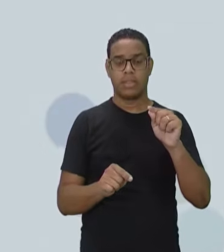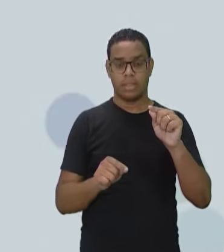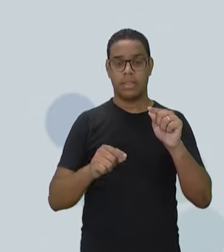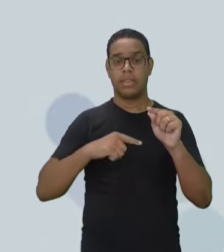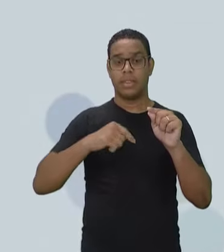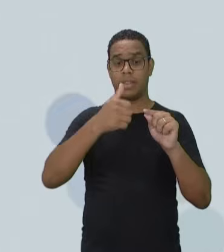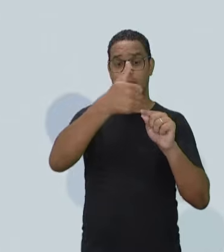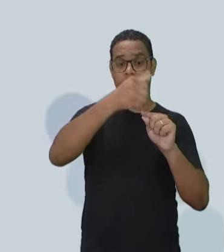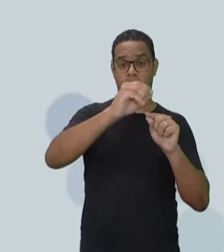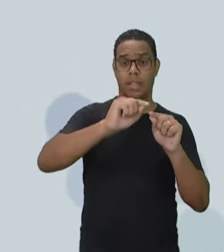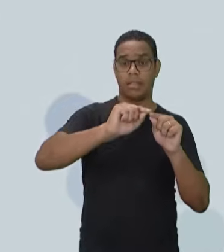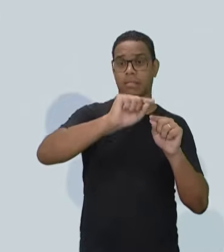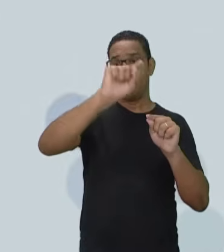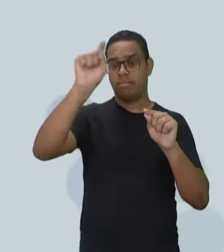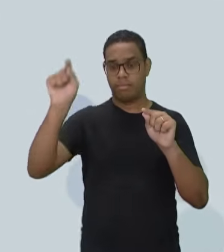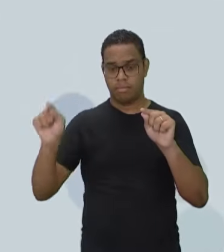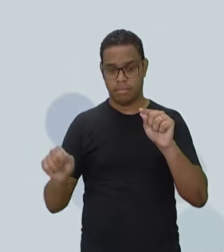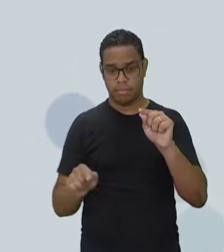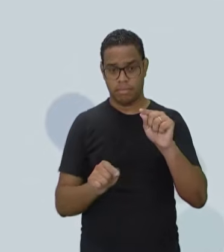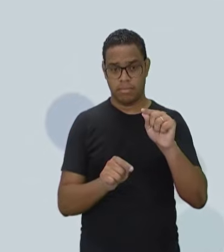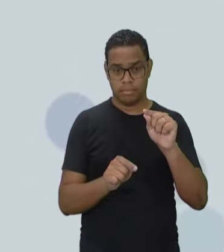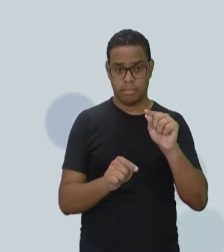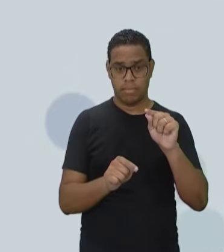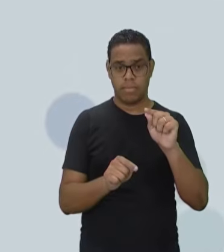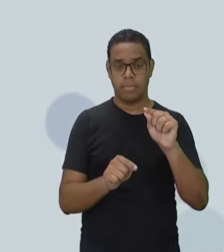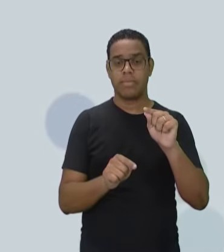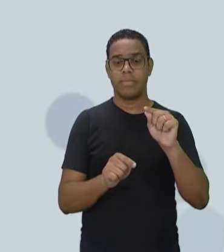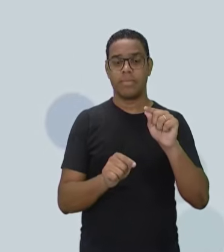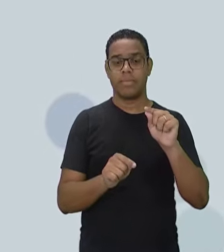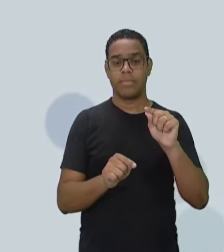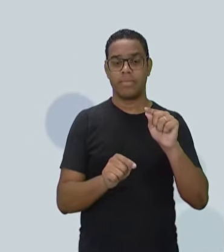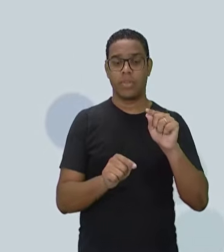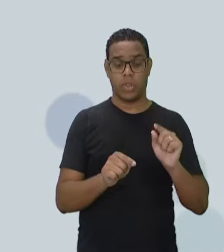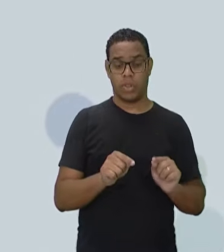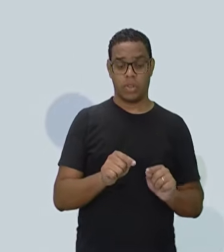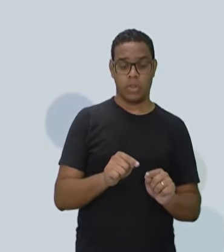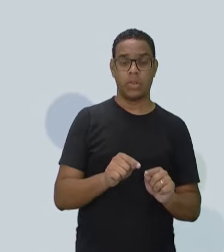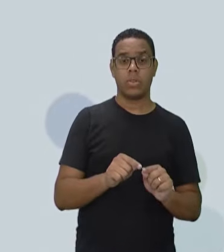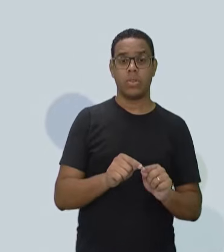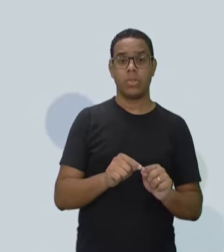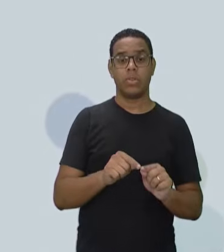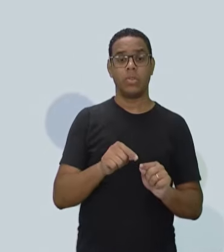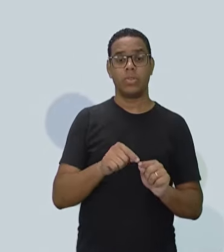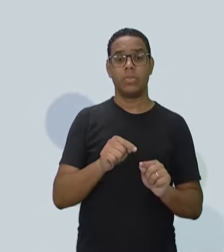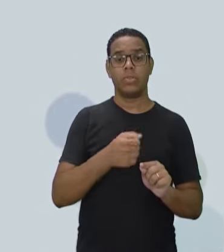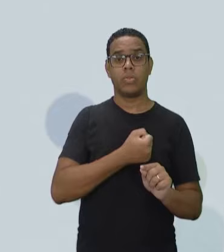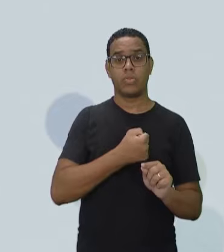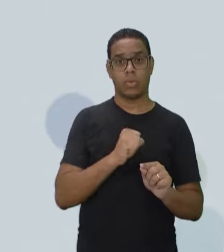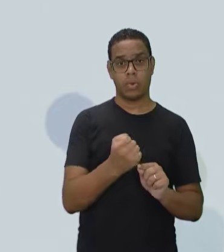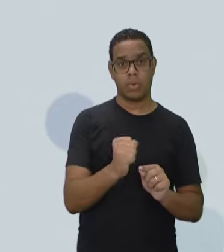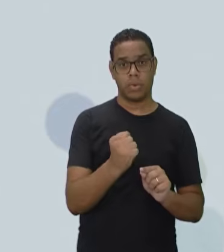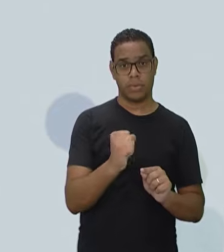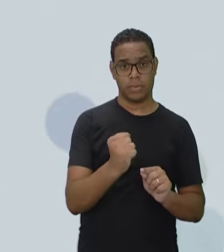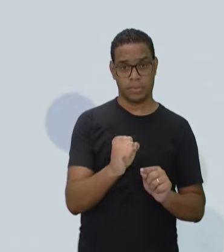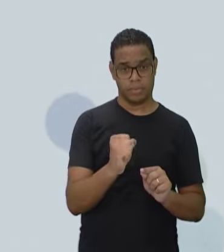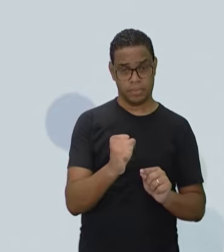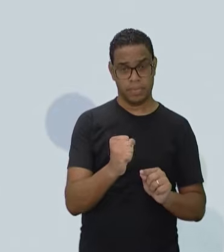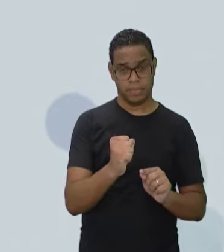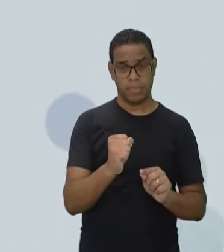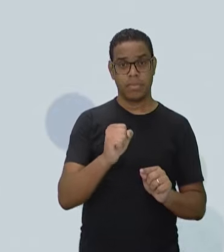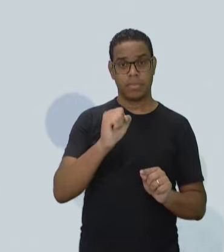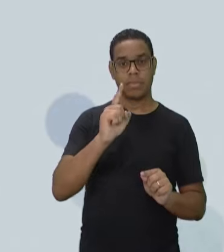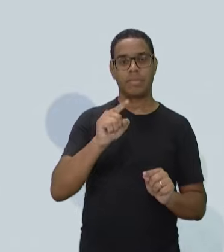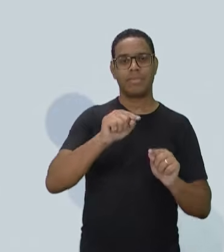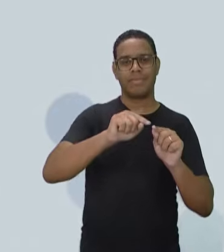sentido horário e chegou no mostrador 8. E quando